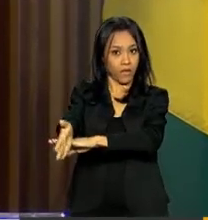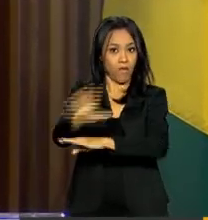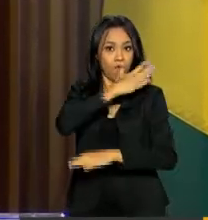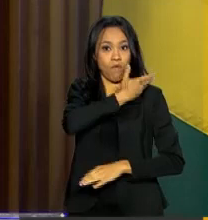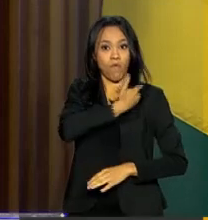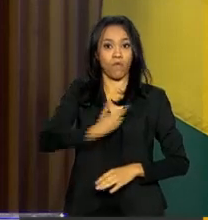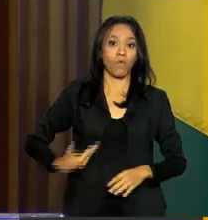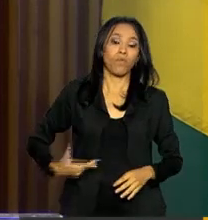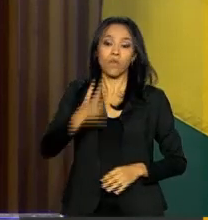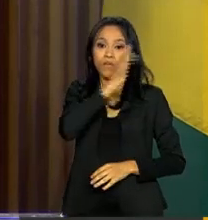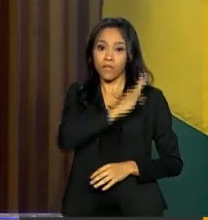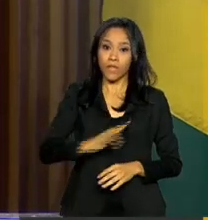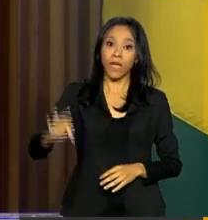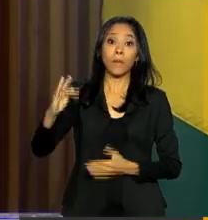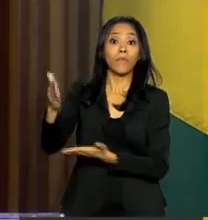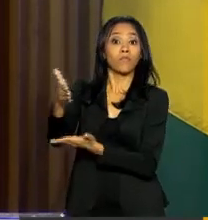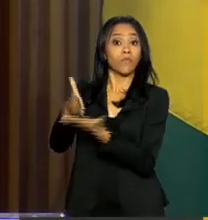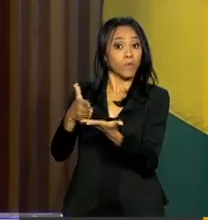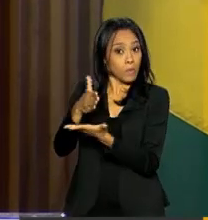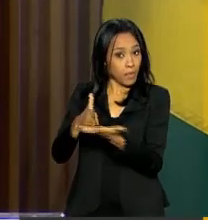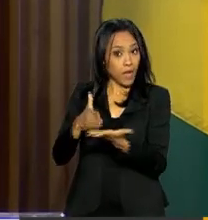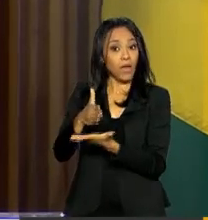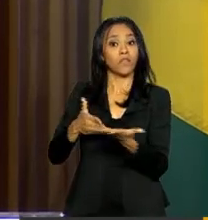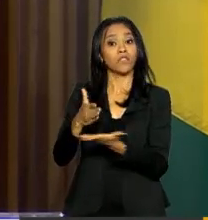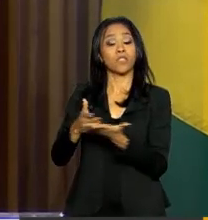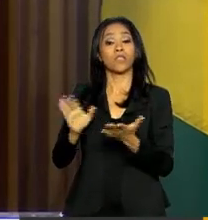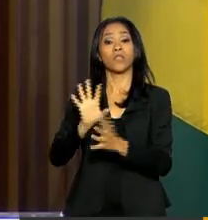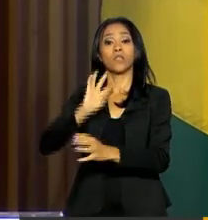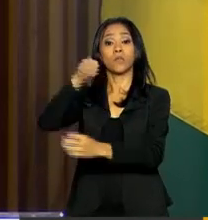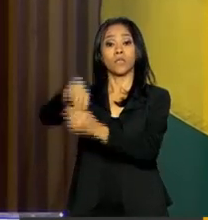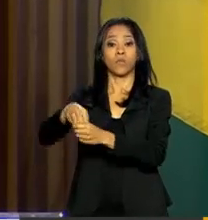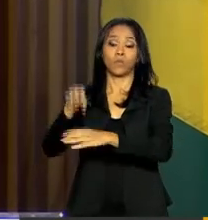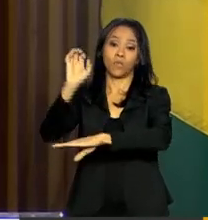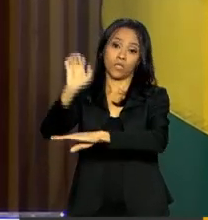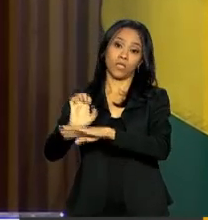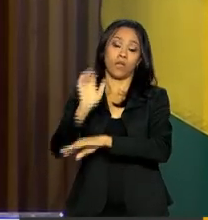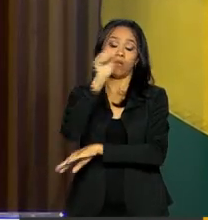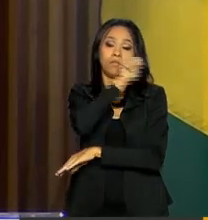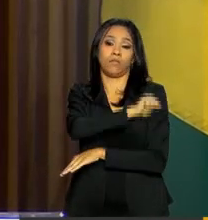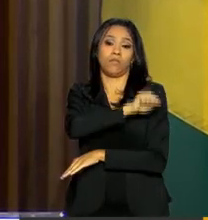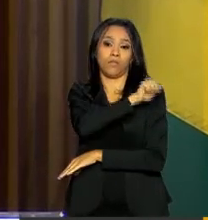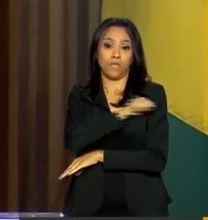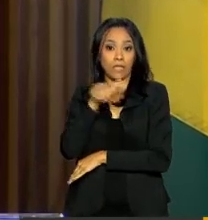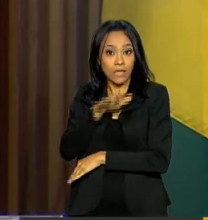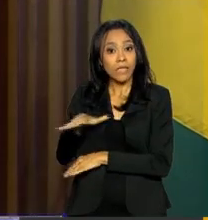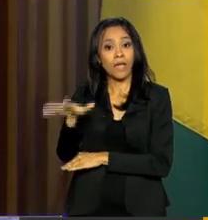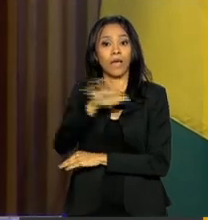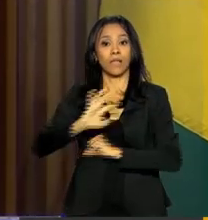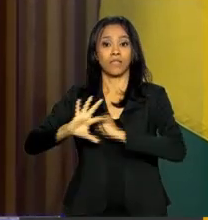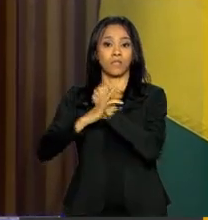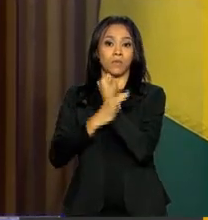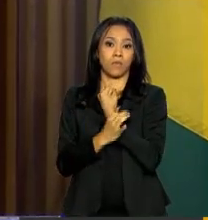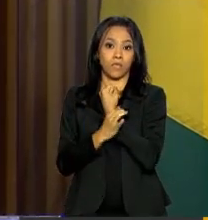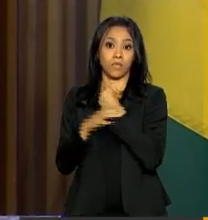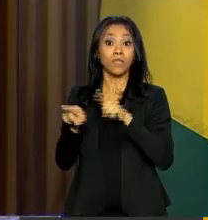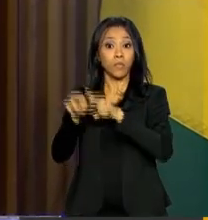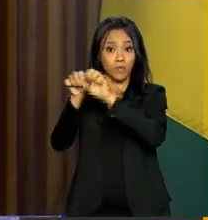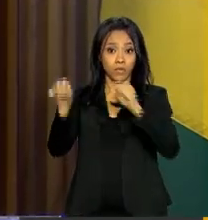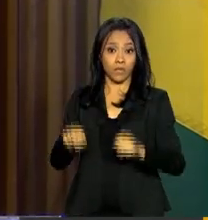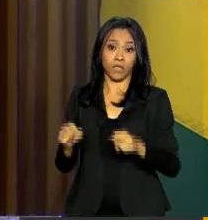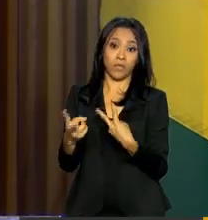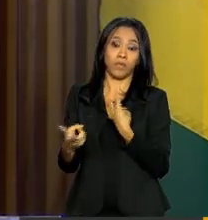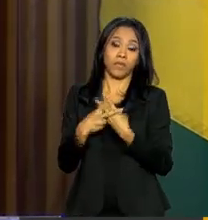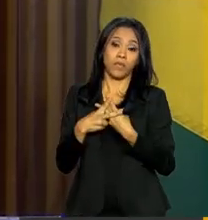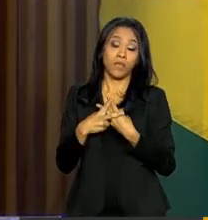um setor do rio de janeiro que o setor da segurança pública e do sistema penitenciário em uma